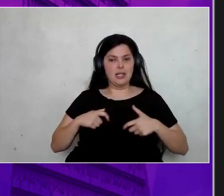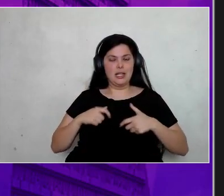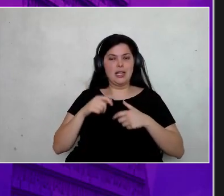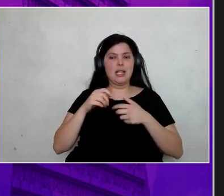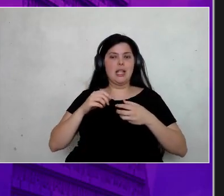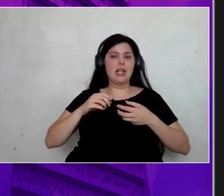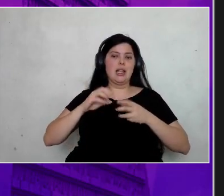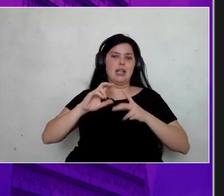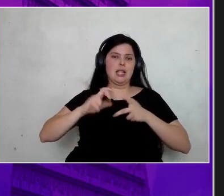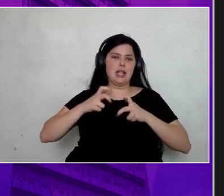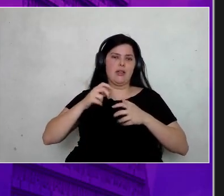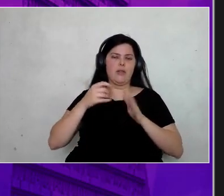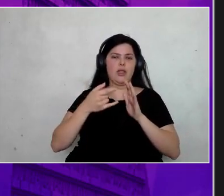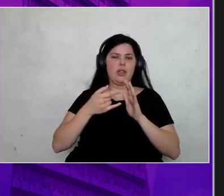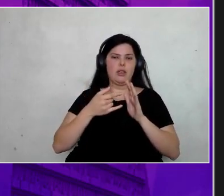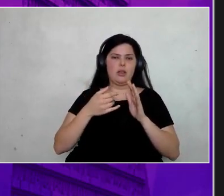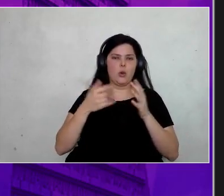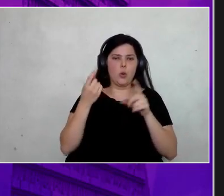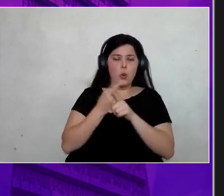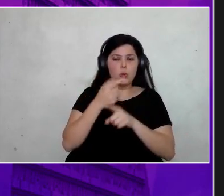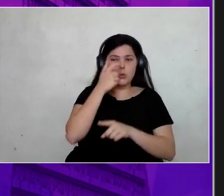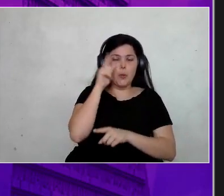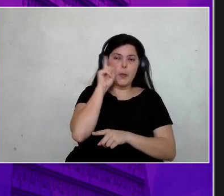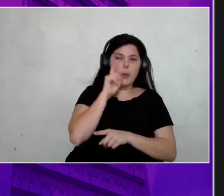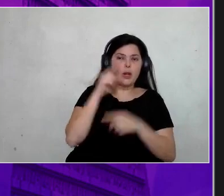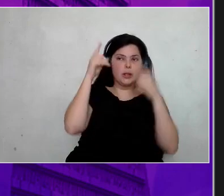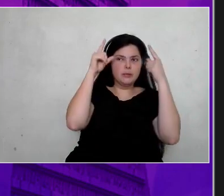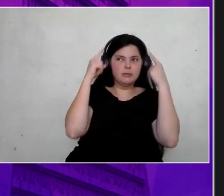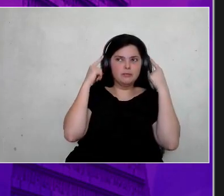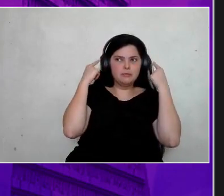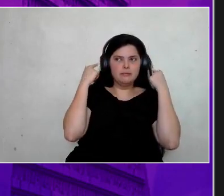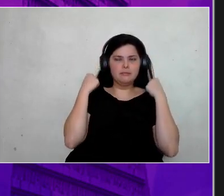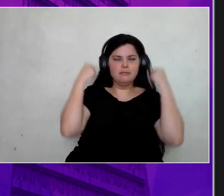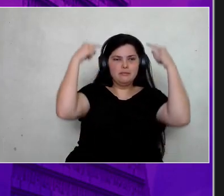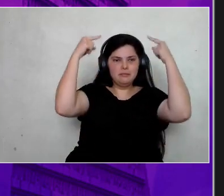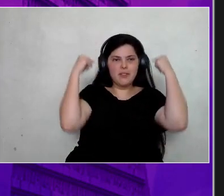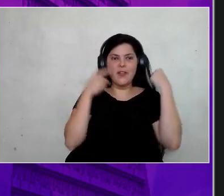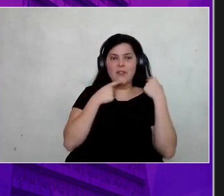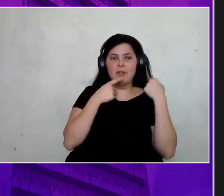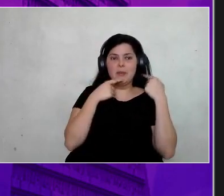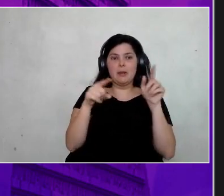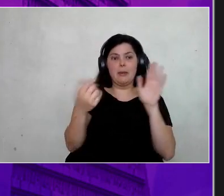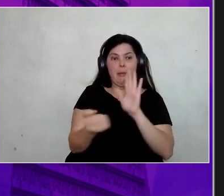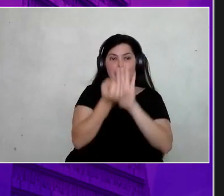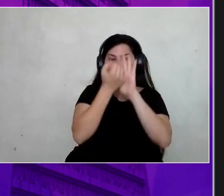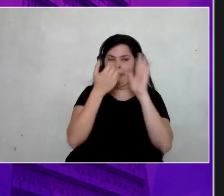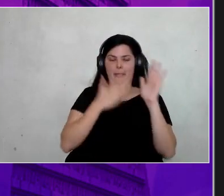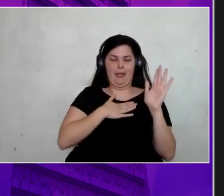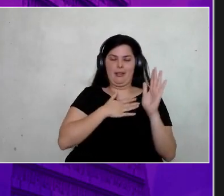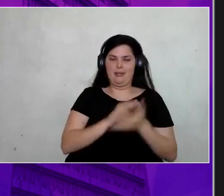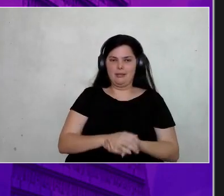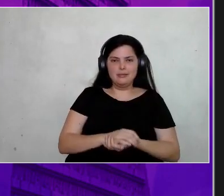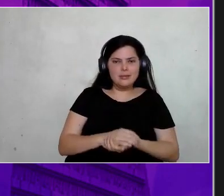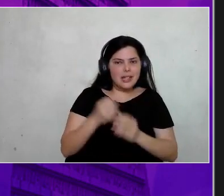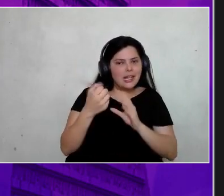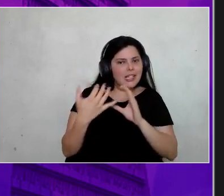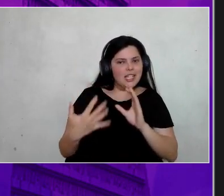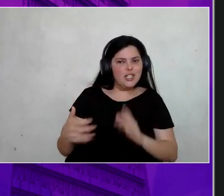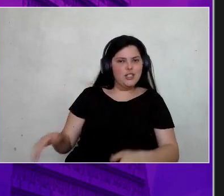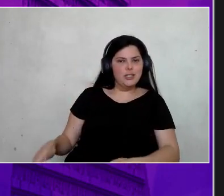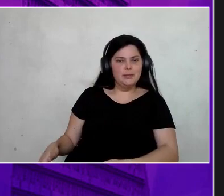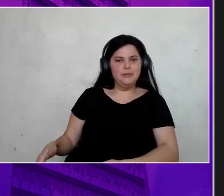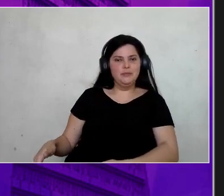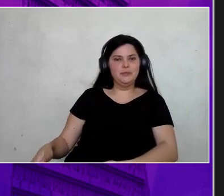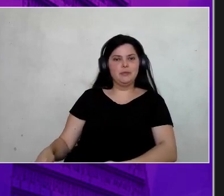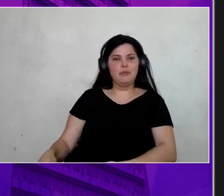né? E eu sou morena, tenho umas mechas vermelhas, né? Isso aqui é até a minha marca registrada. Legal? Então vamos lá, falar um